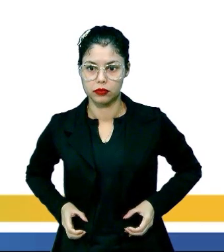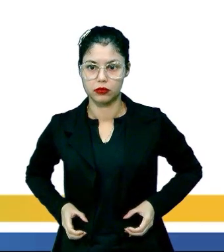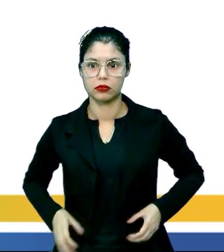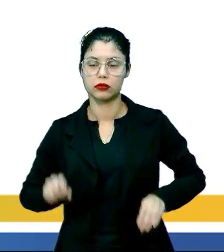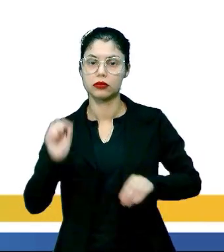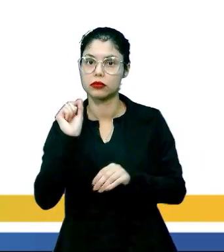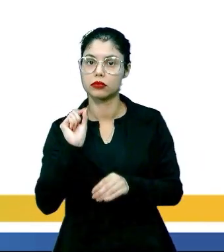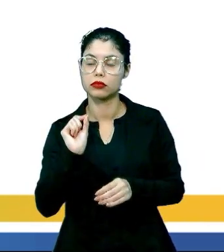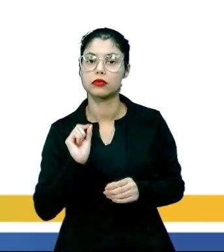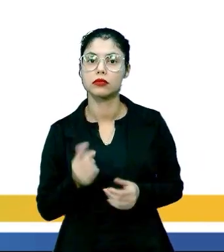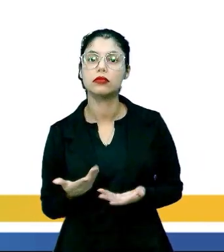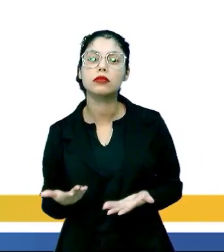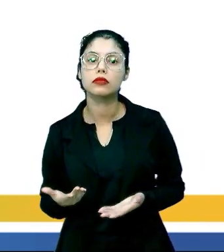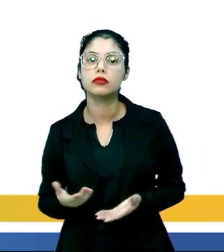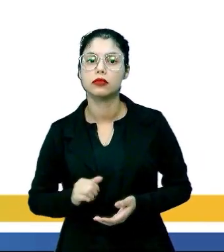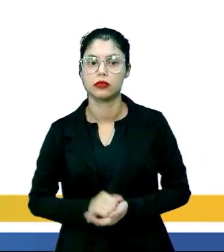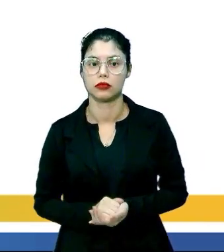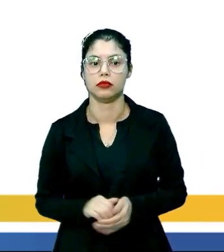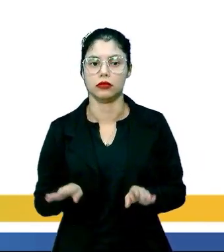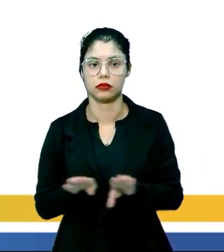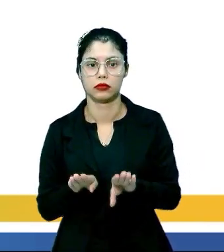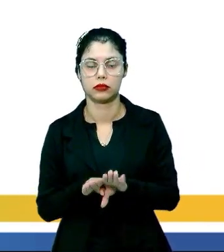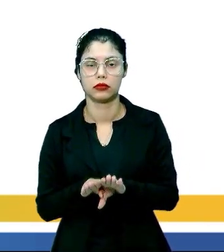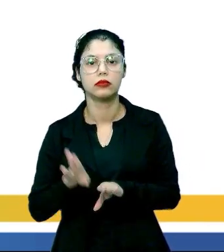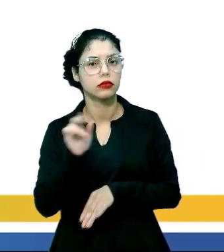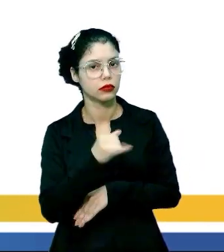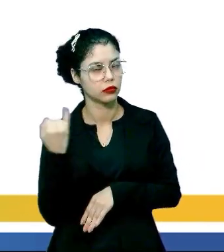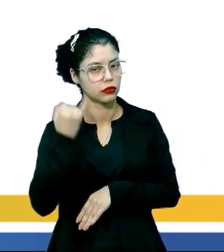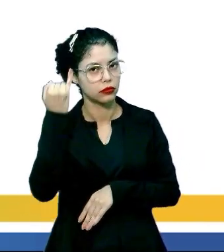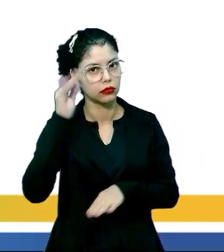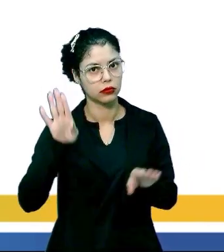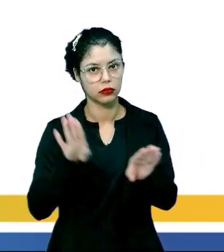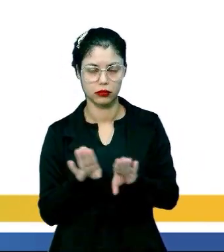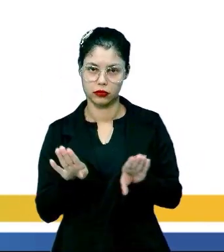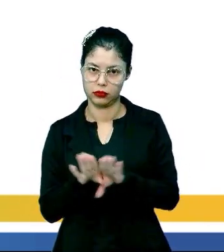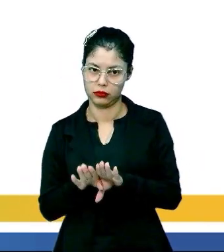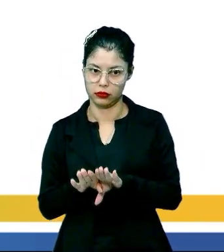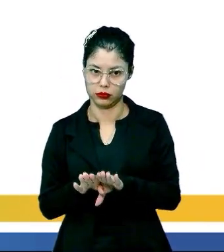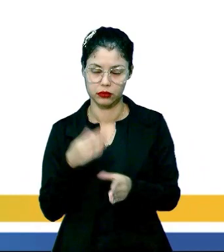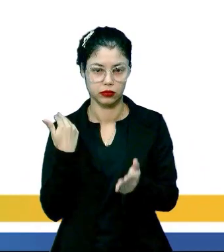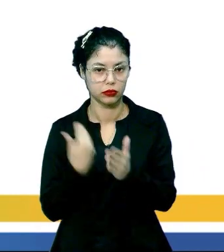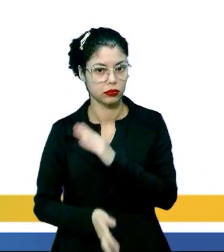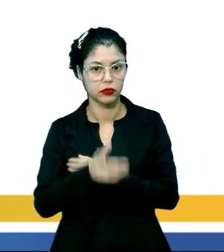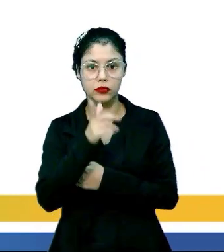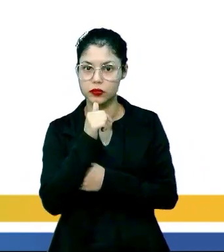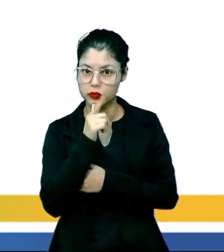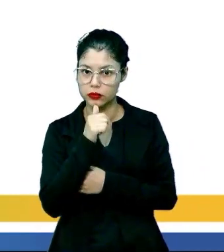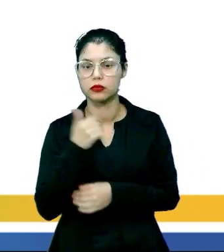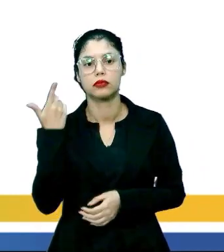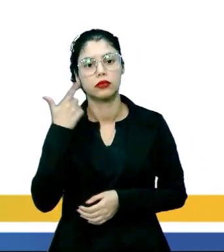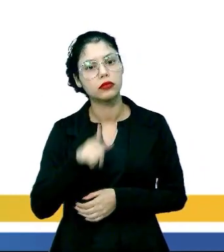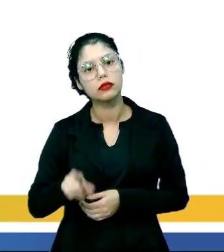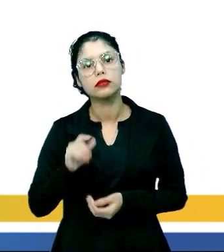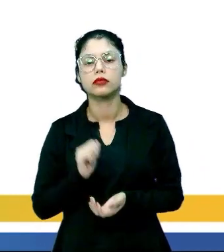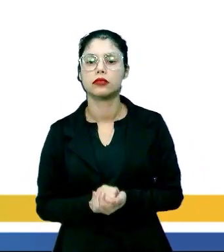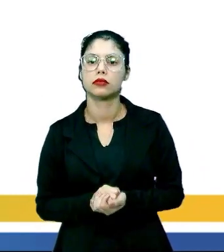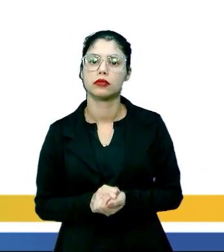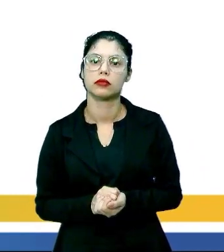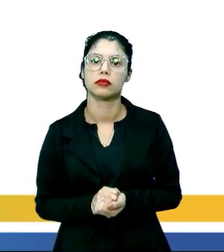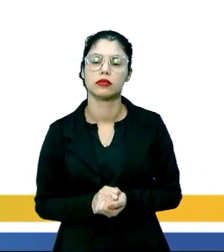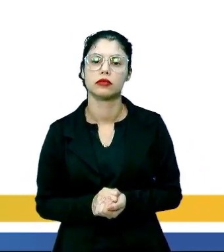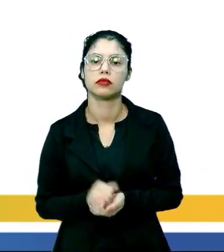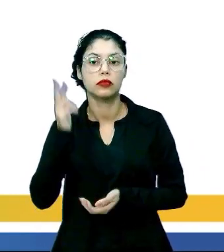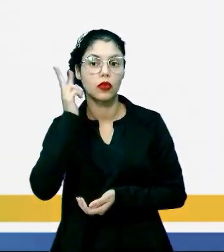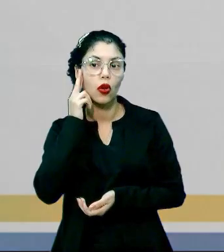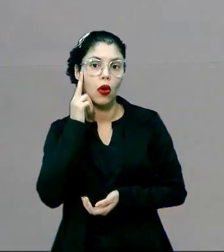que seria esse hormônio? Esse hormônio é importante pois evita a perda exagerada de água e garante a